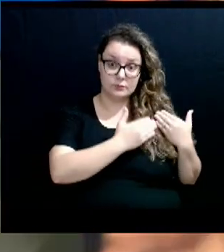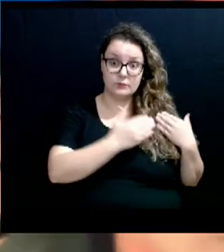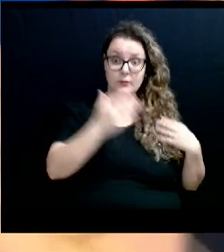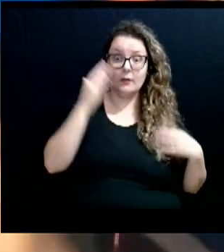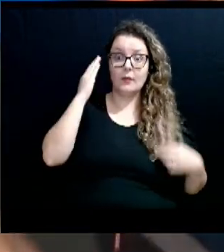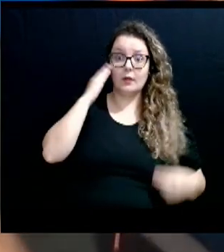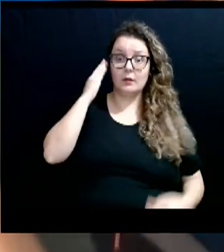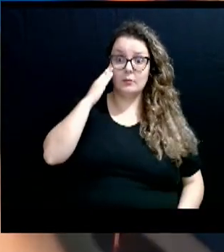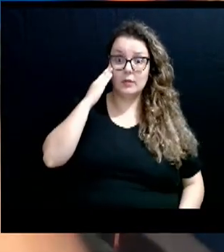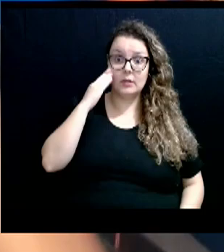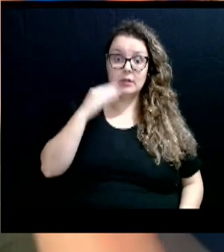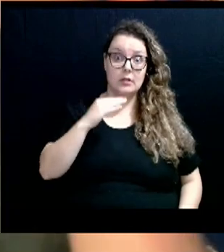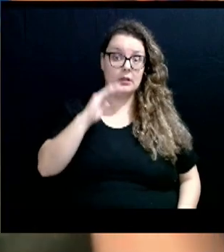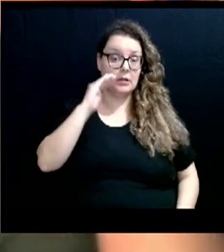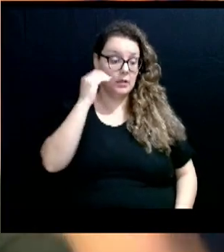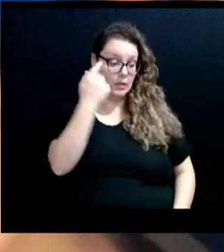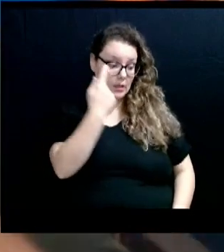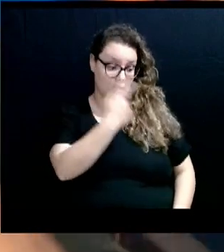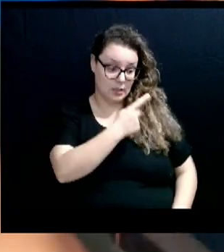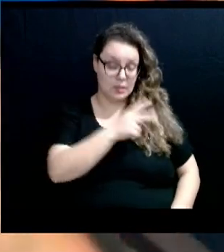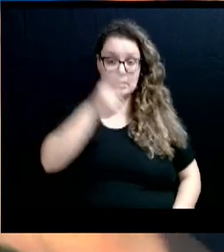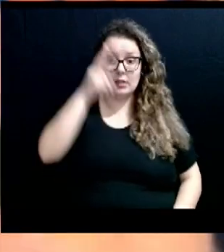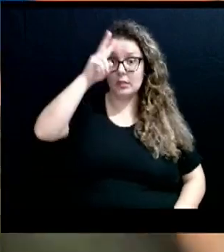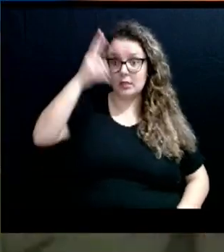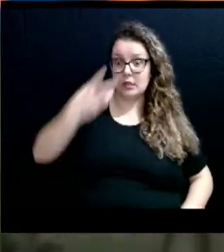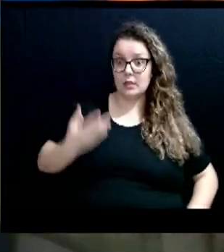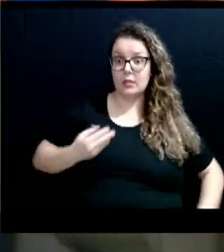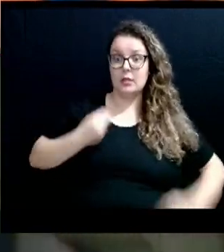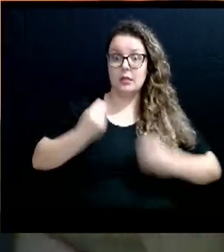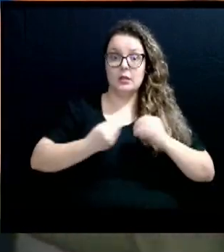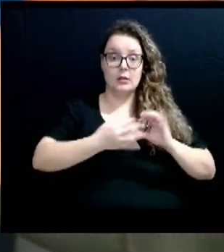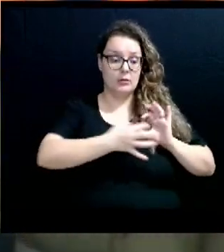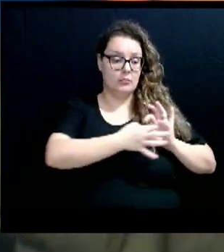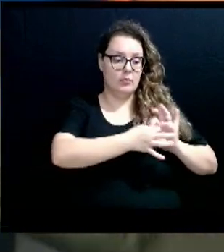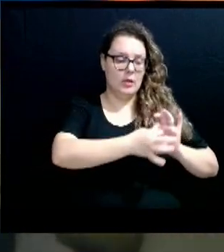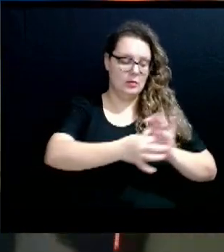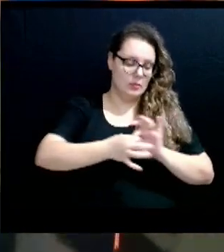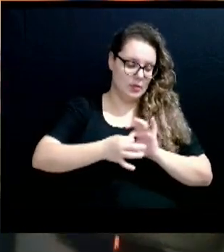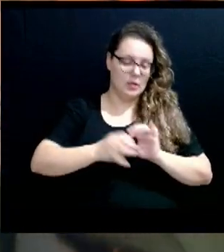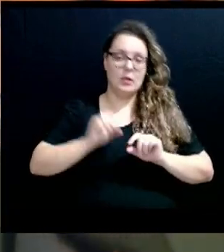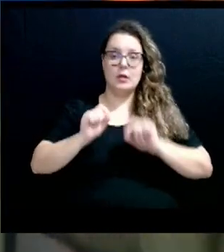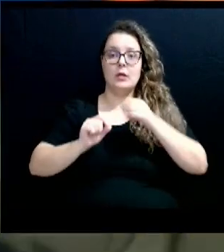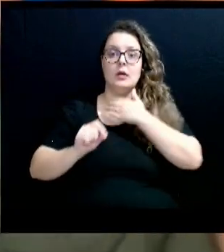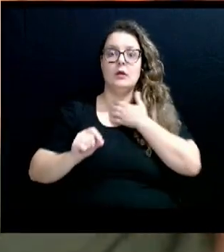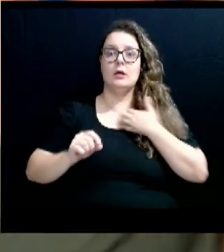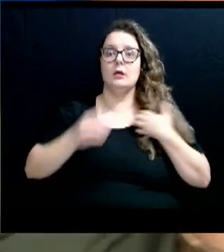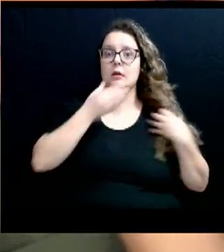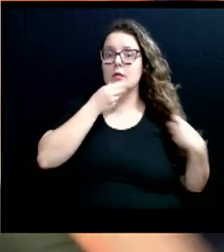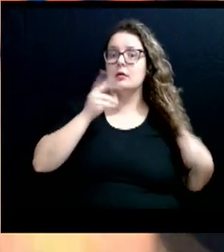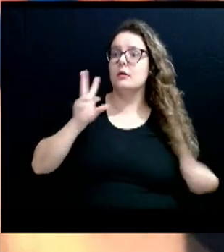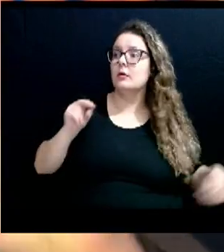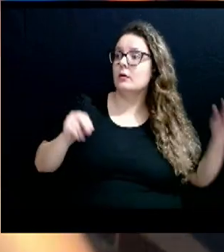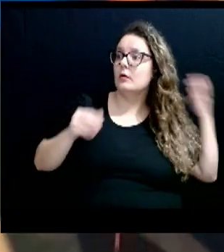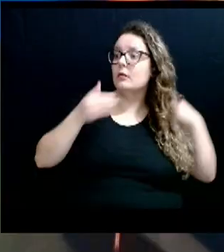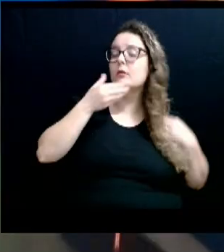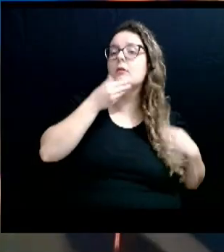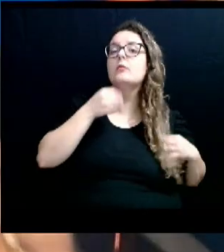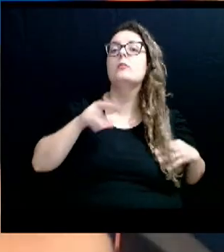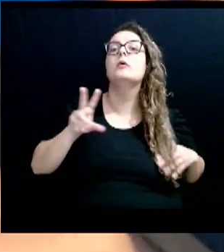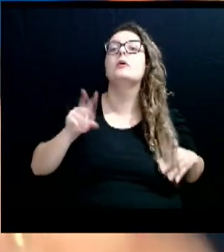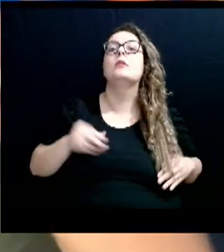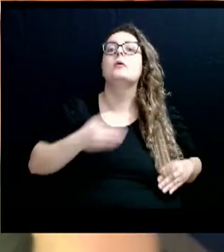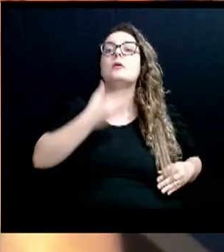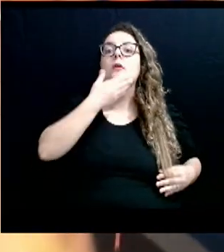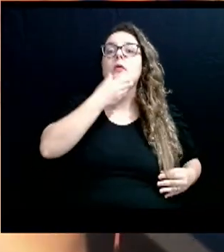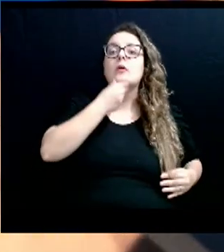deles também e como isso vai gerando esse ciclo de quem eram meus avós, quem eram meus bisavós, meus avós, meus pais, quais são